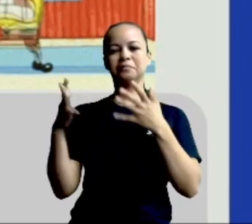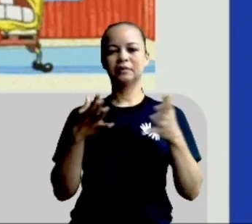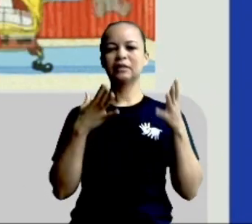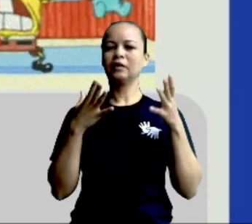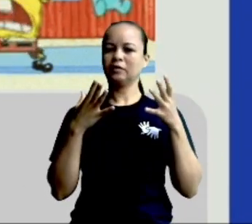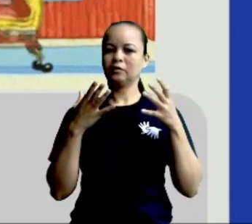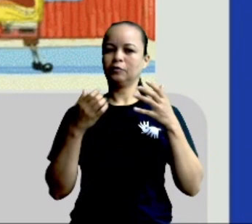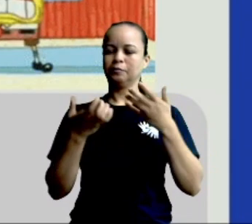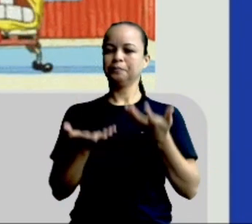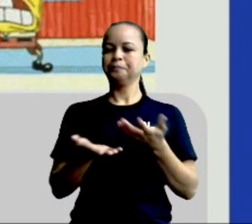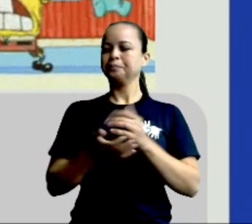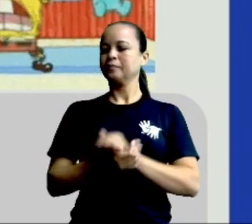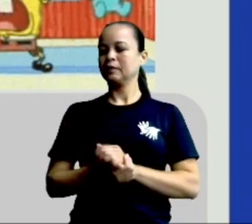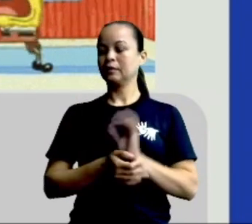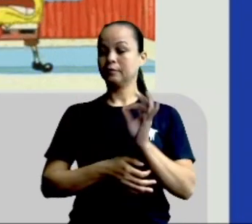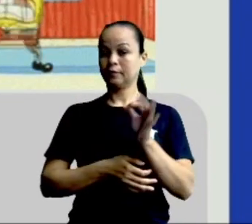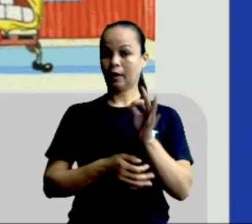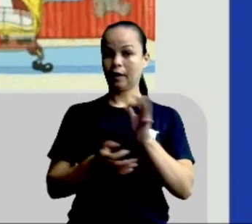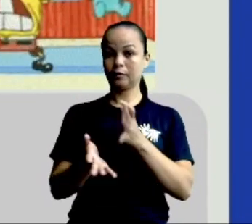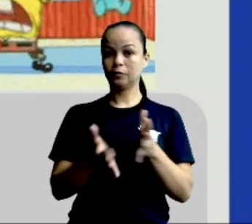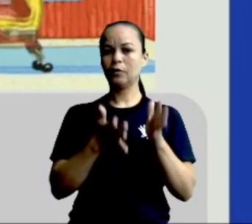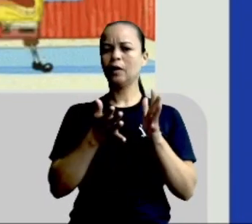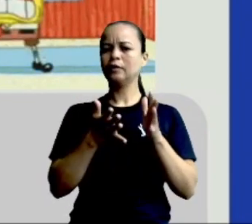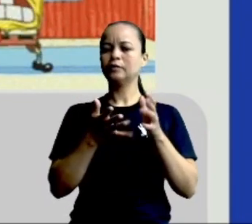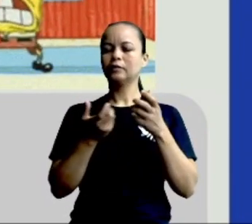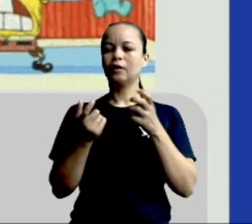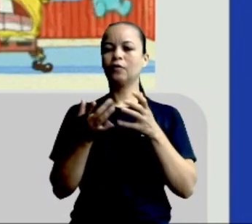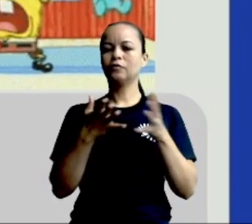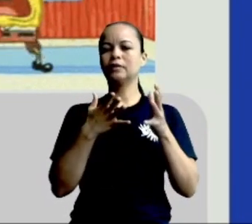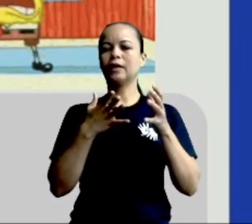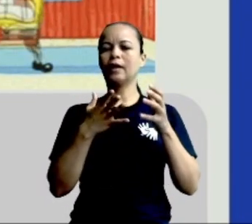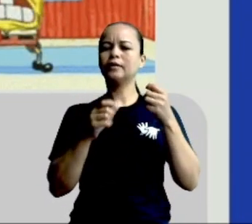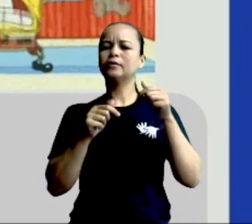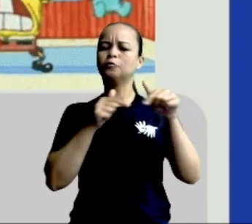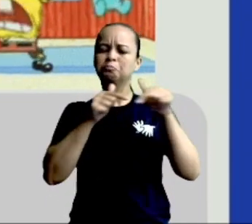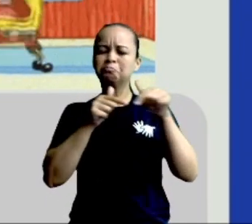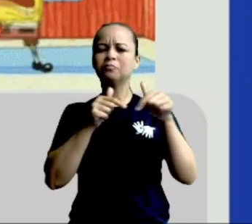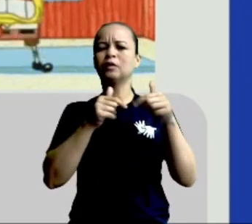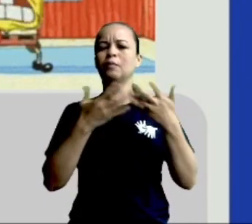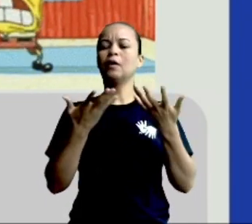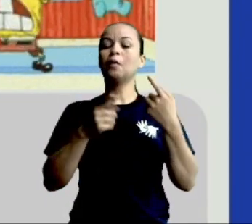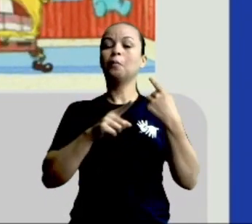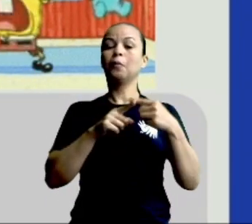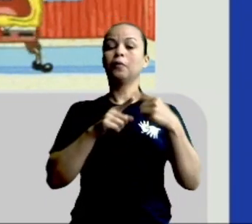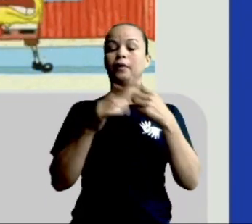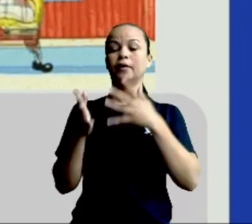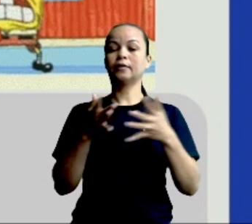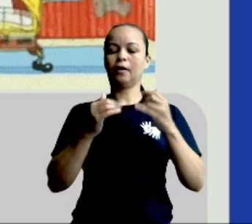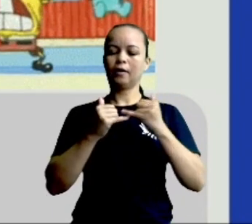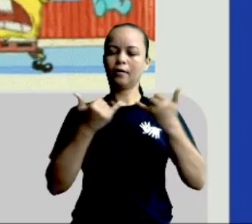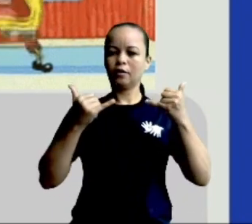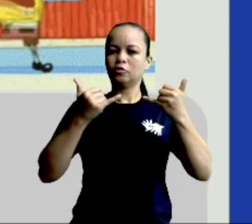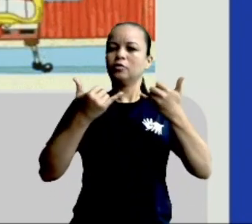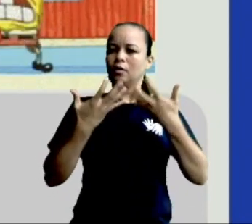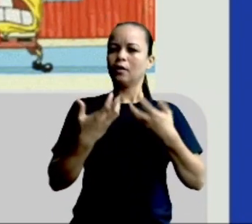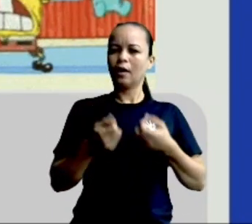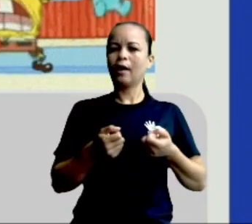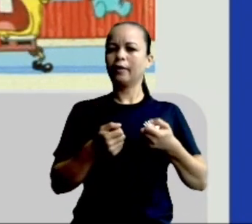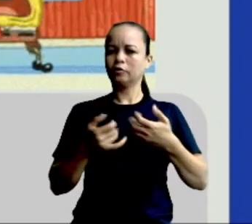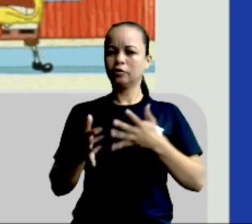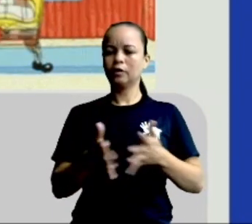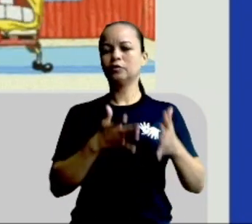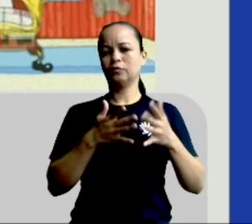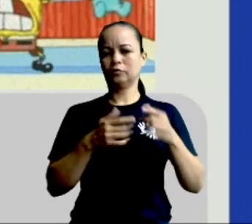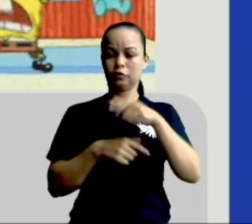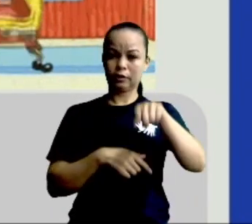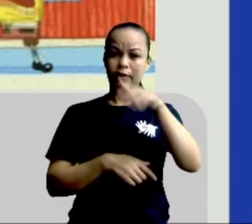os halteres, certo? Você está realizando aí trabalho, tá bom? Porque está gastando também energia. Tranquilo até